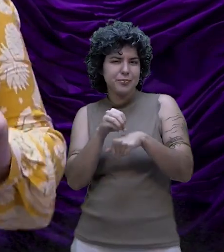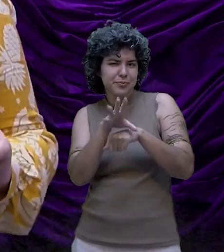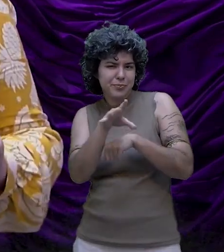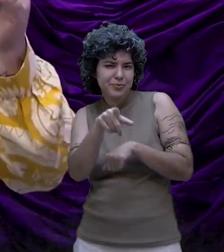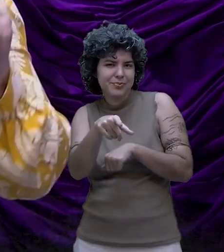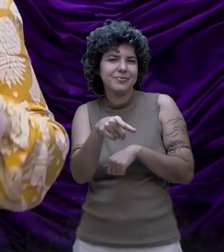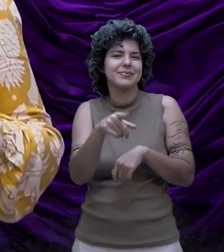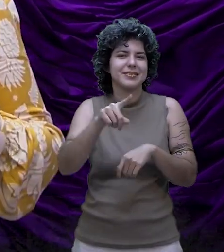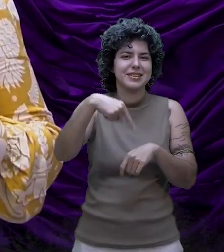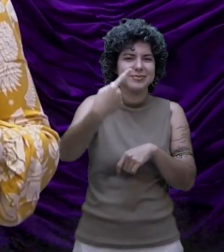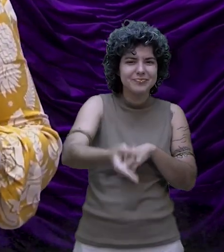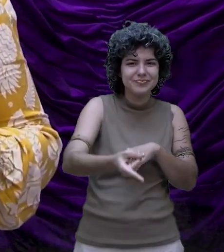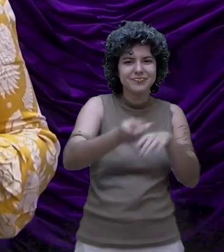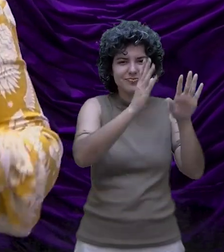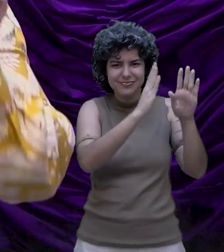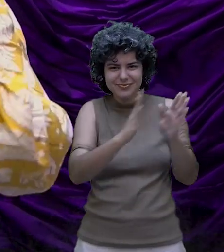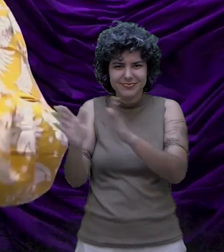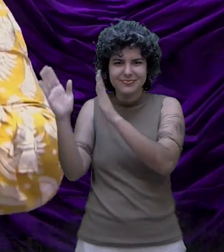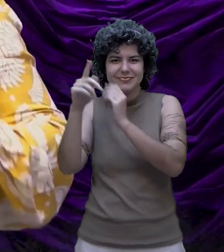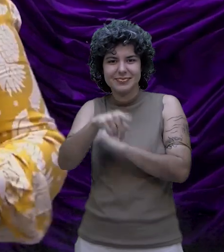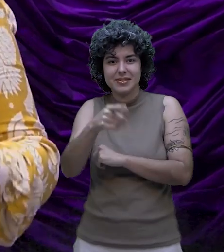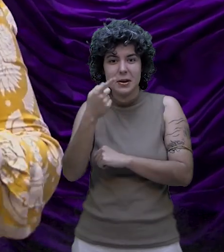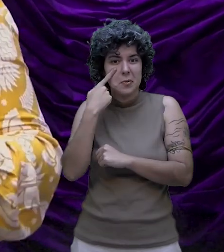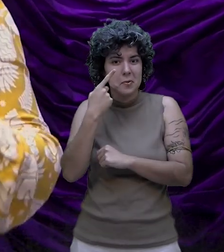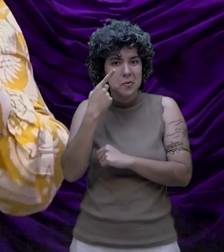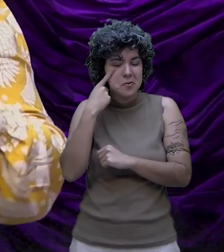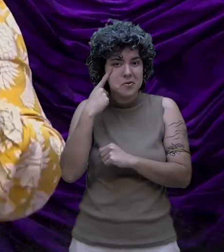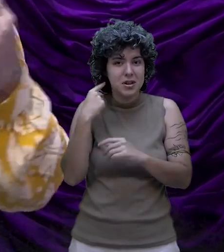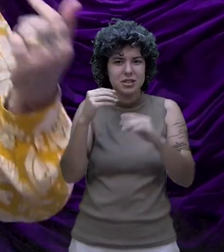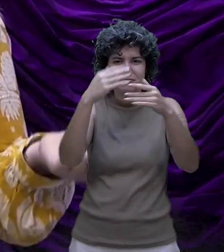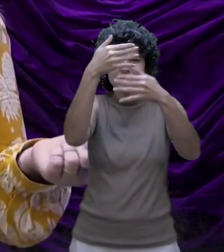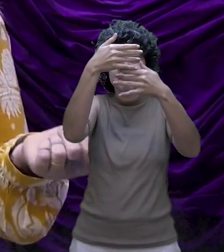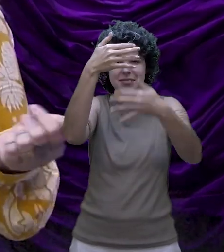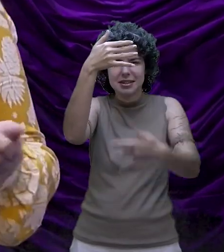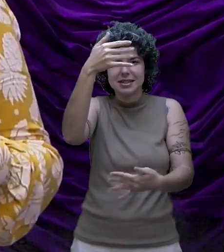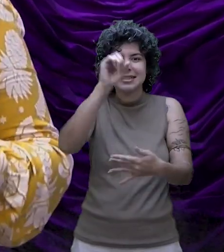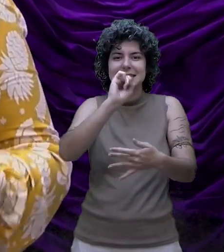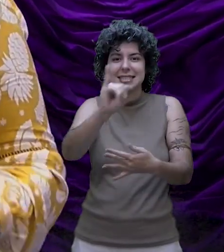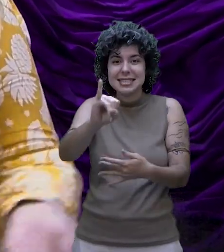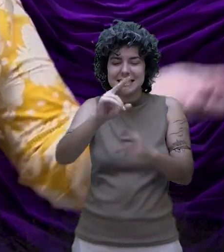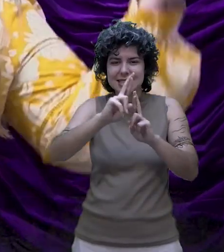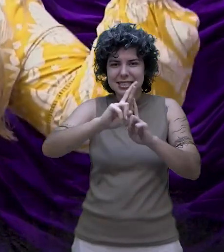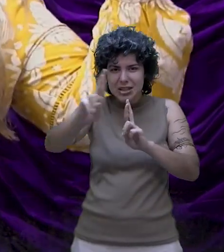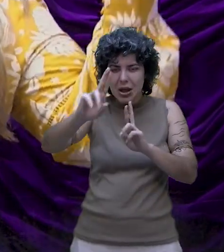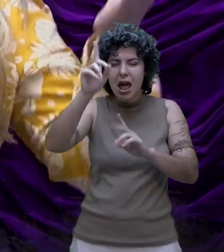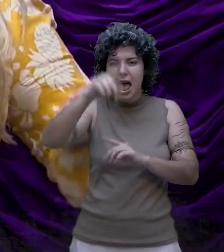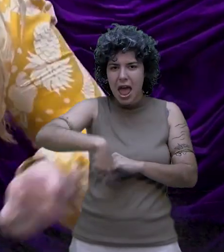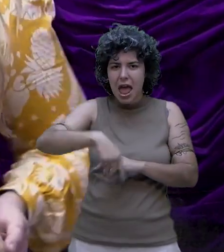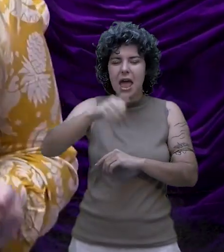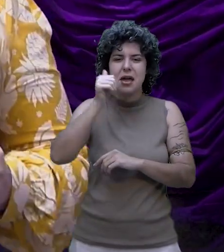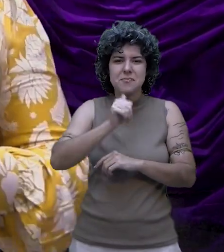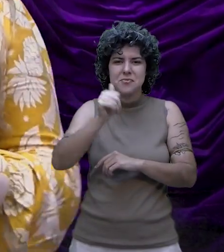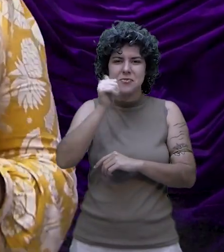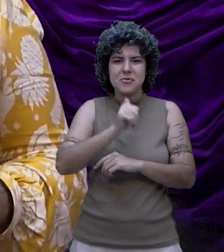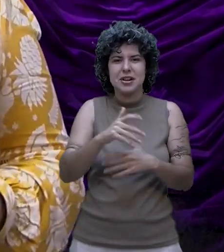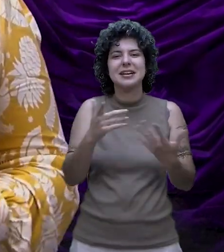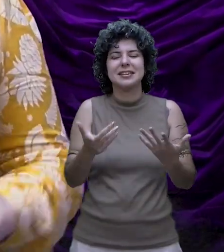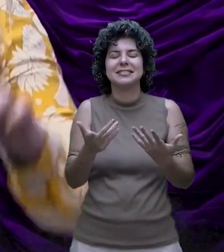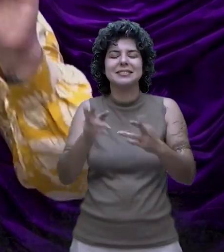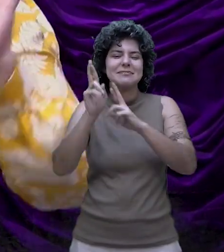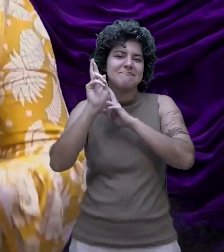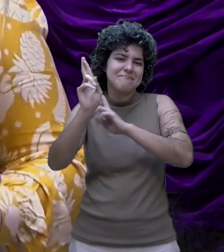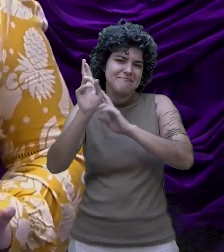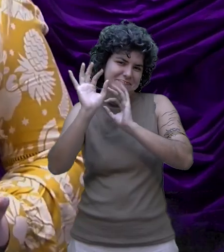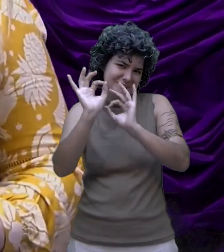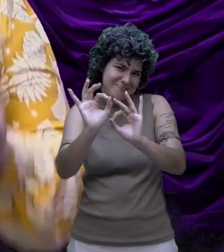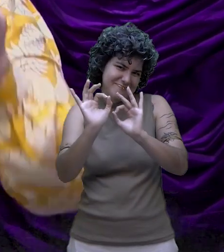nos créditos. Se a diretora for mulher, prepare-se para ver o mundo por lentes que vão além do homem branco salvando o dia.